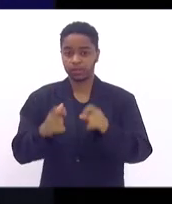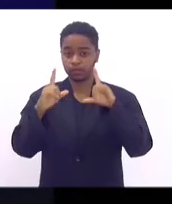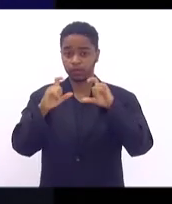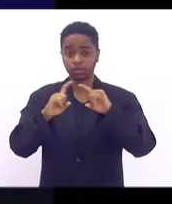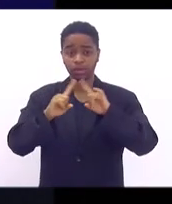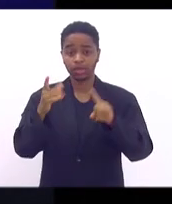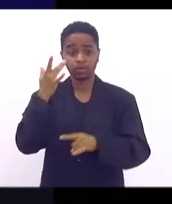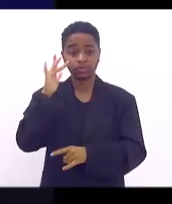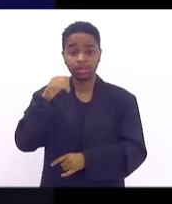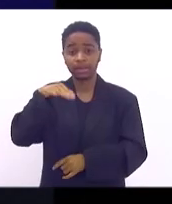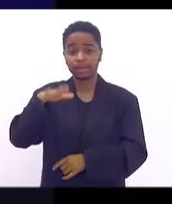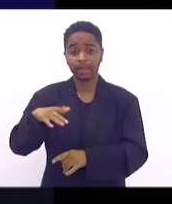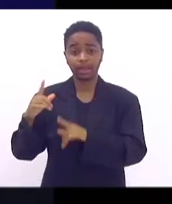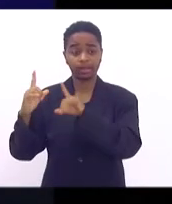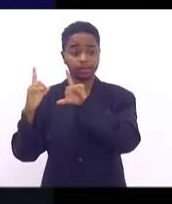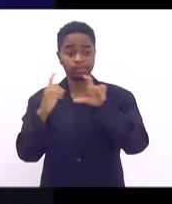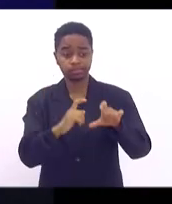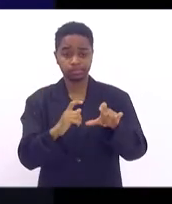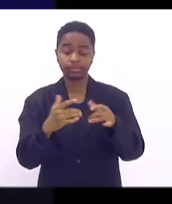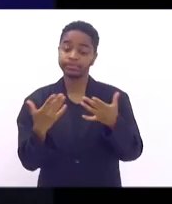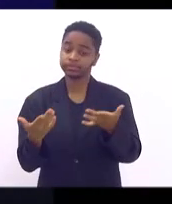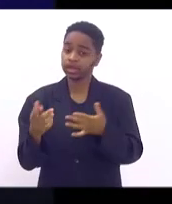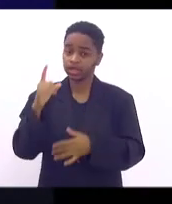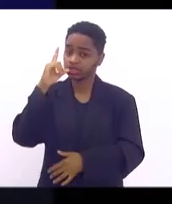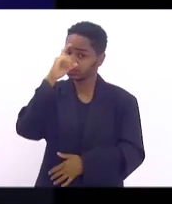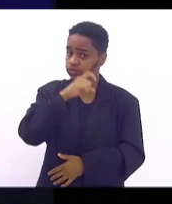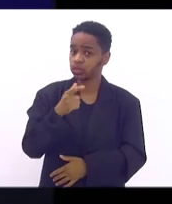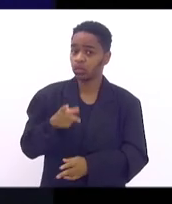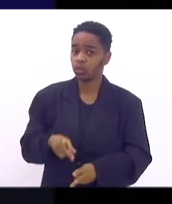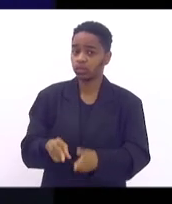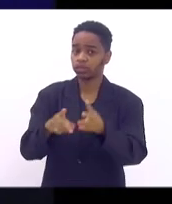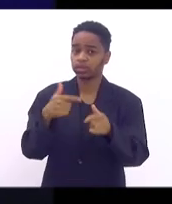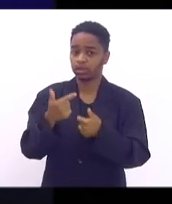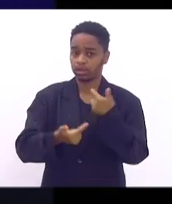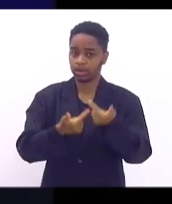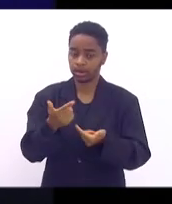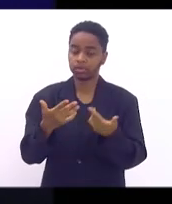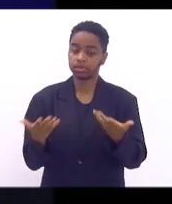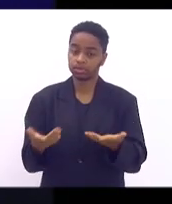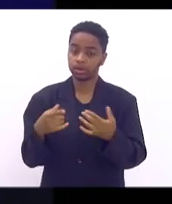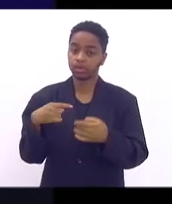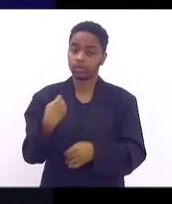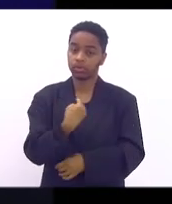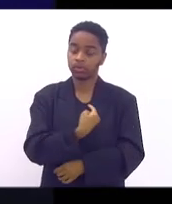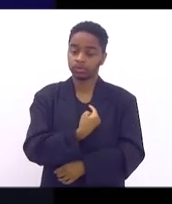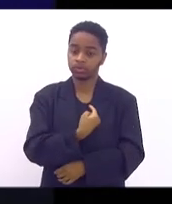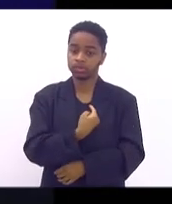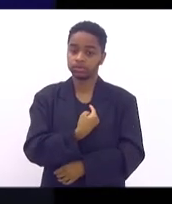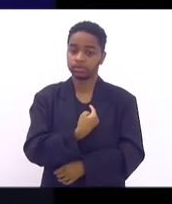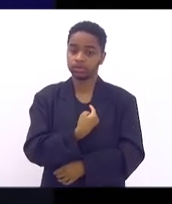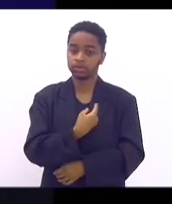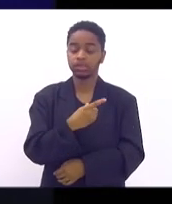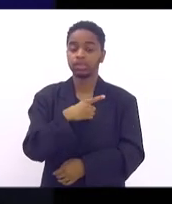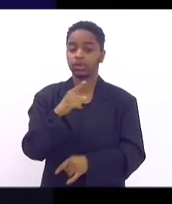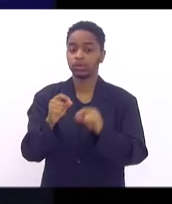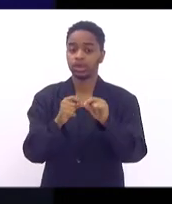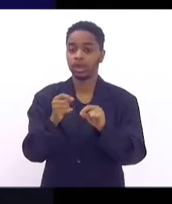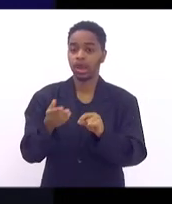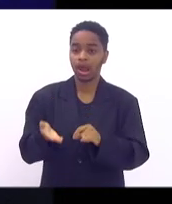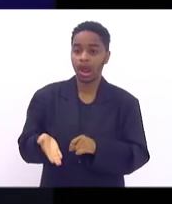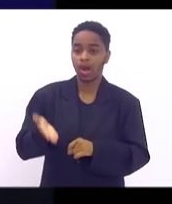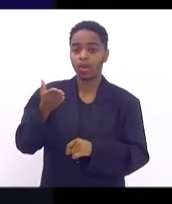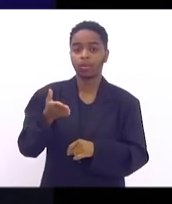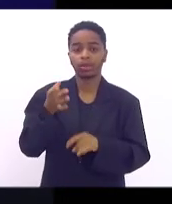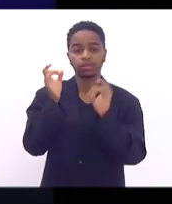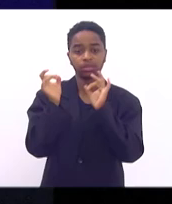essa mulher ela tem muita dificuldade de sustentar o trabalho. Então, a gente tem aí um grande aumento no absenteísmo,